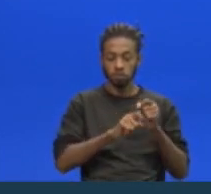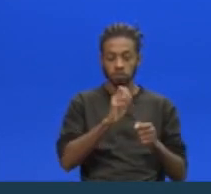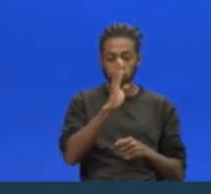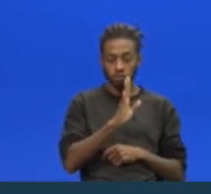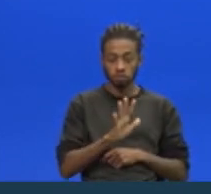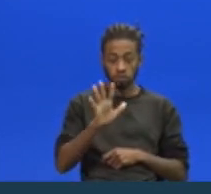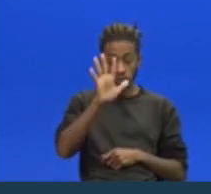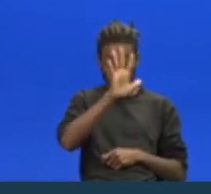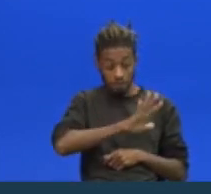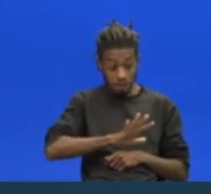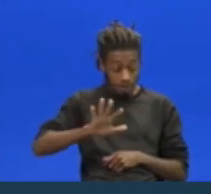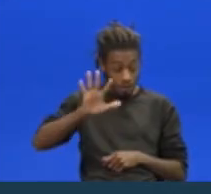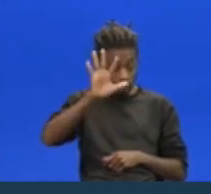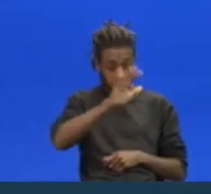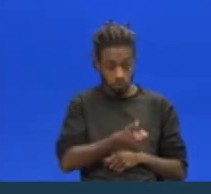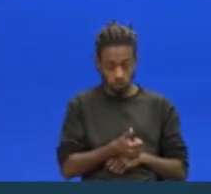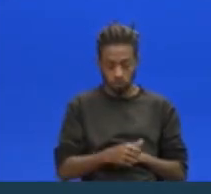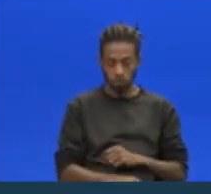nacional.